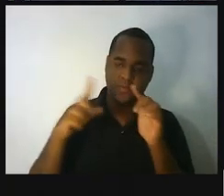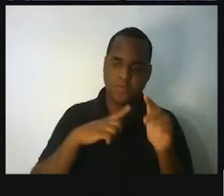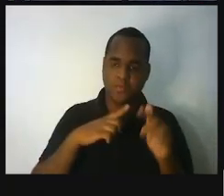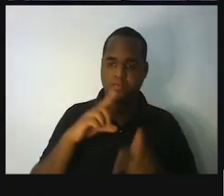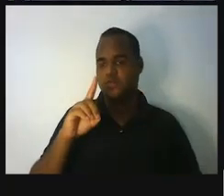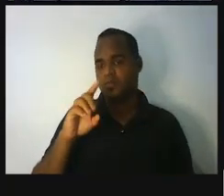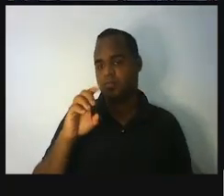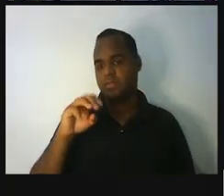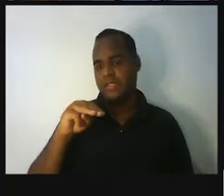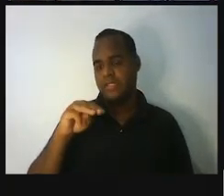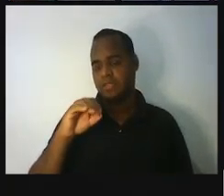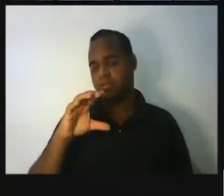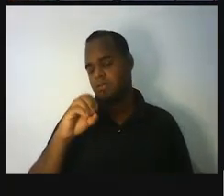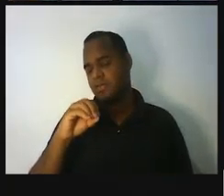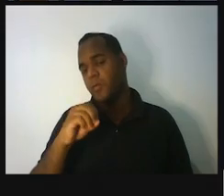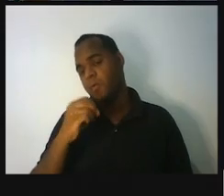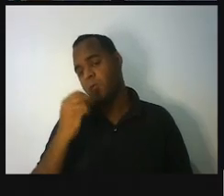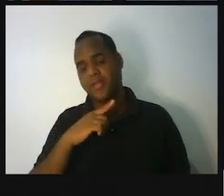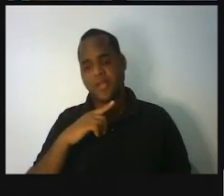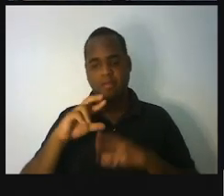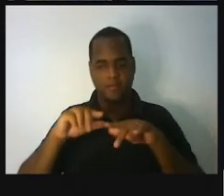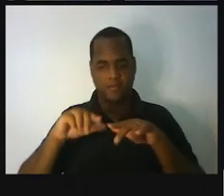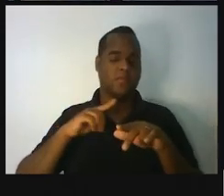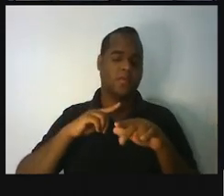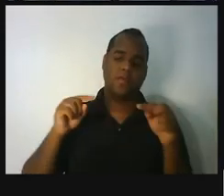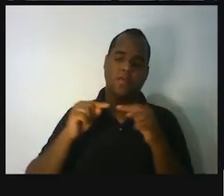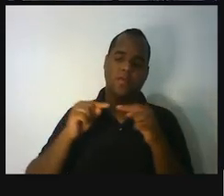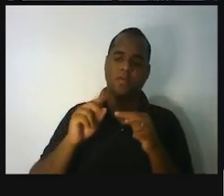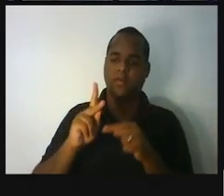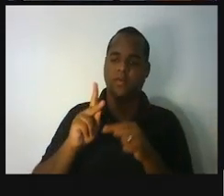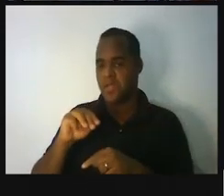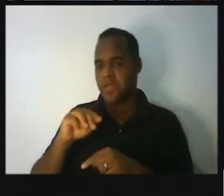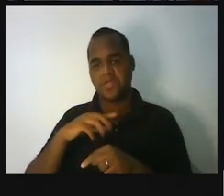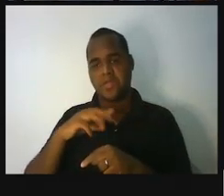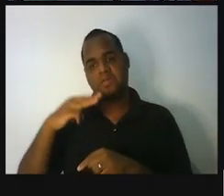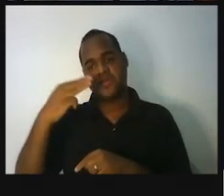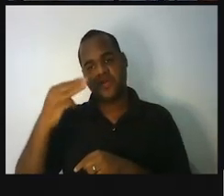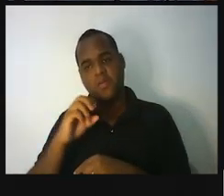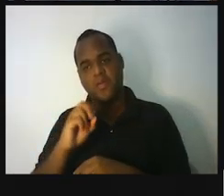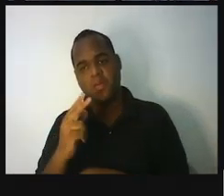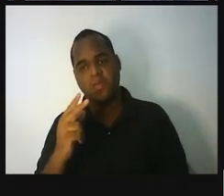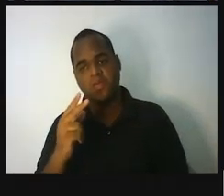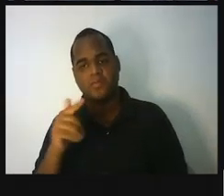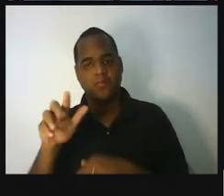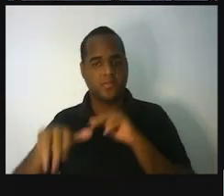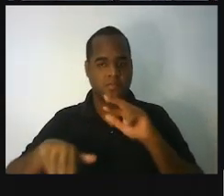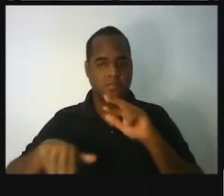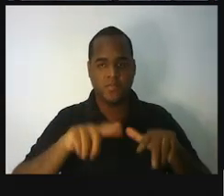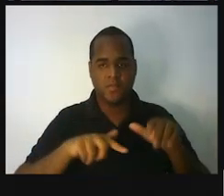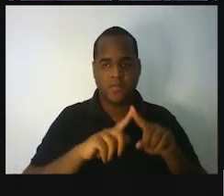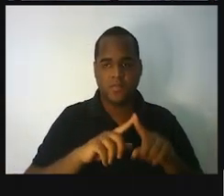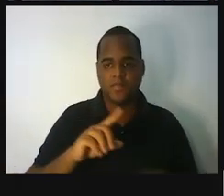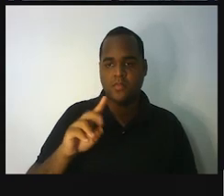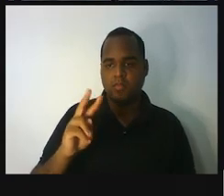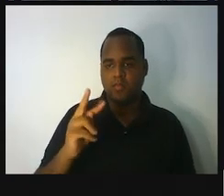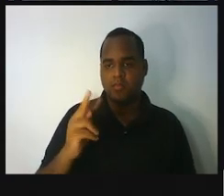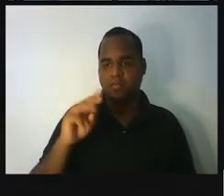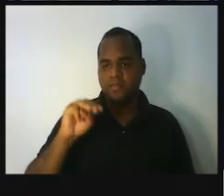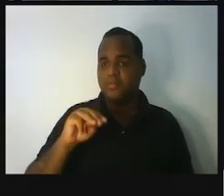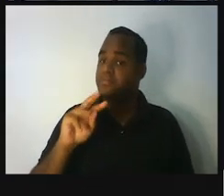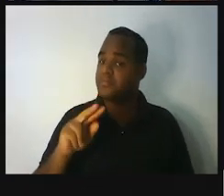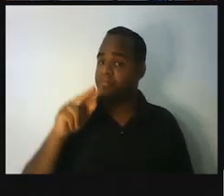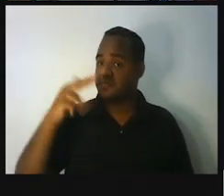decâmetro cúbico, ou todos em quilômetro cúbico, ou todos em hectômetro cúbico. Tá,